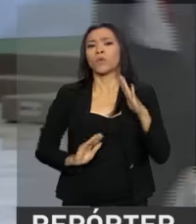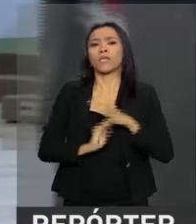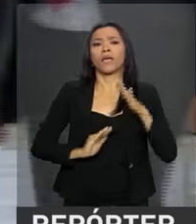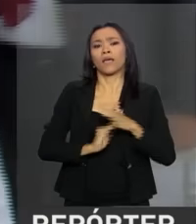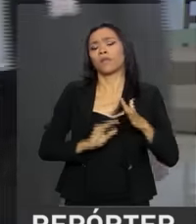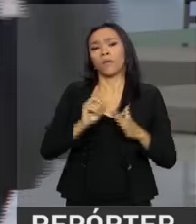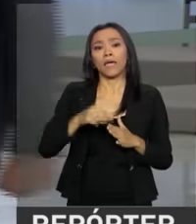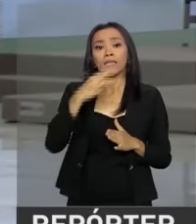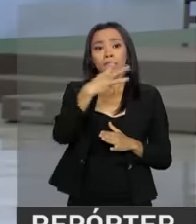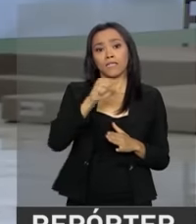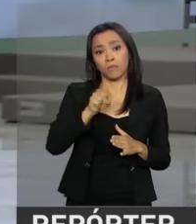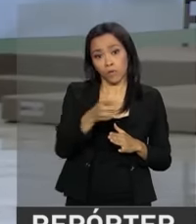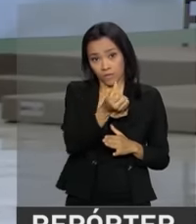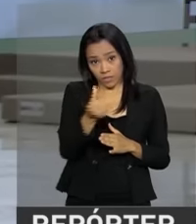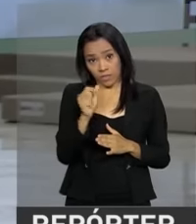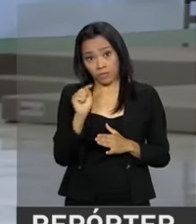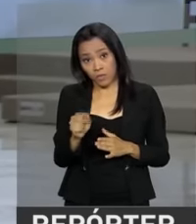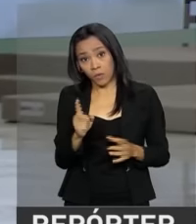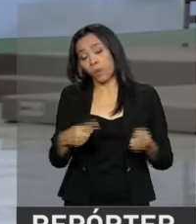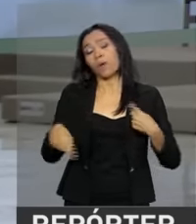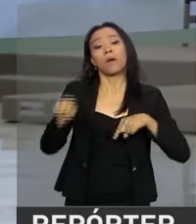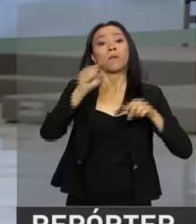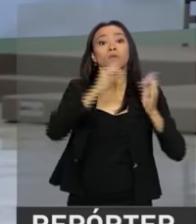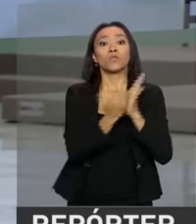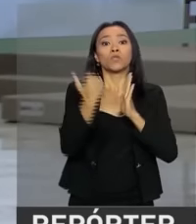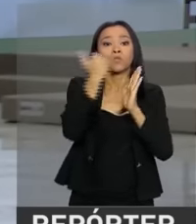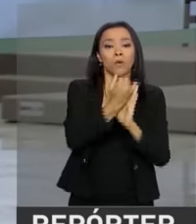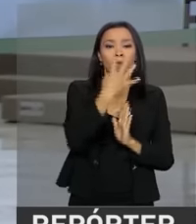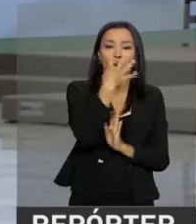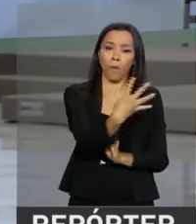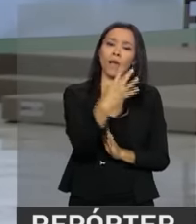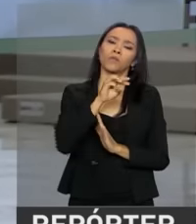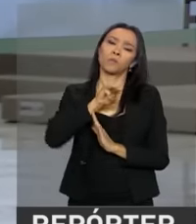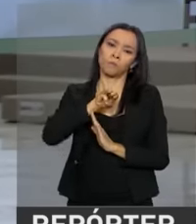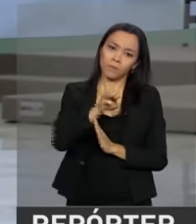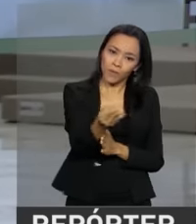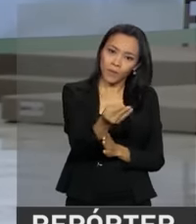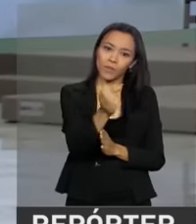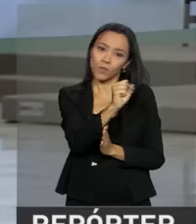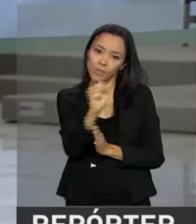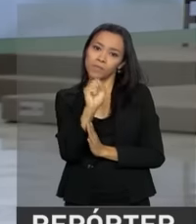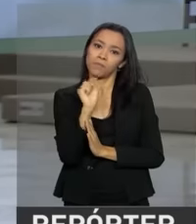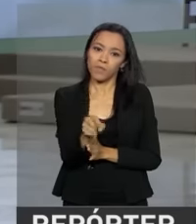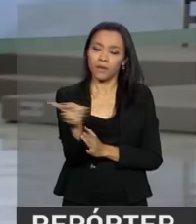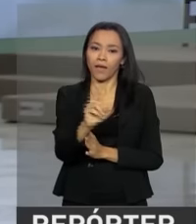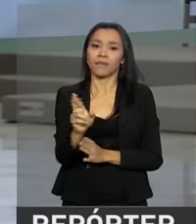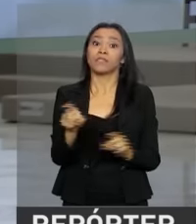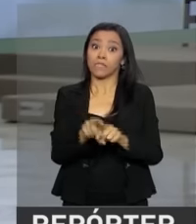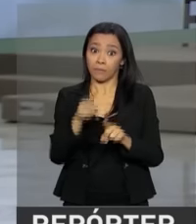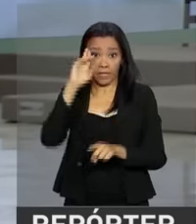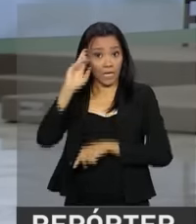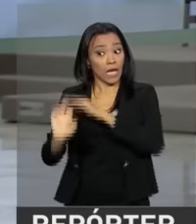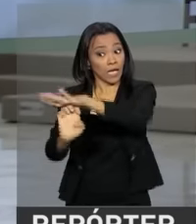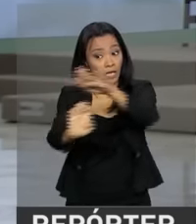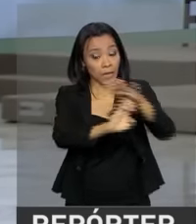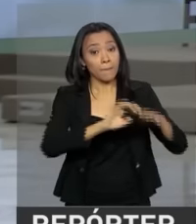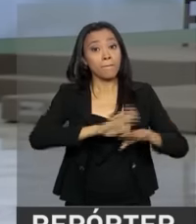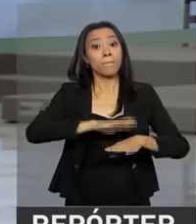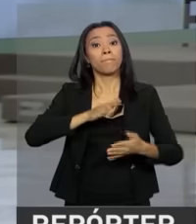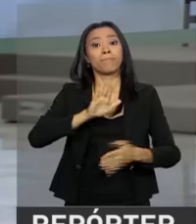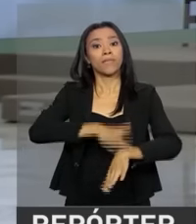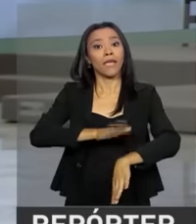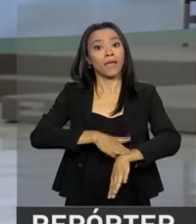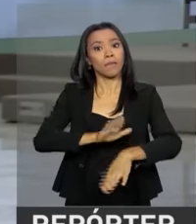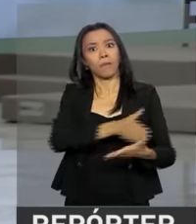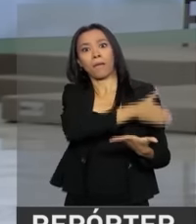3. 600.000 para r 4. 800.000 e os empresários também devem ter mais tempo para pagar